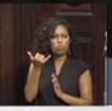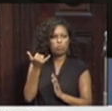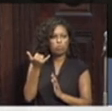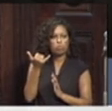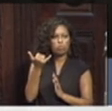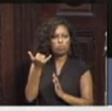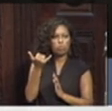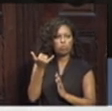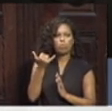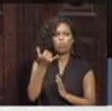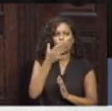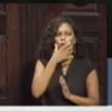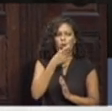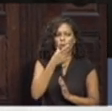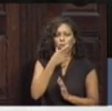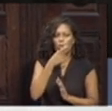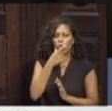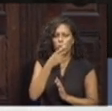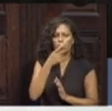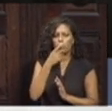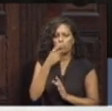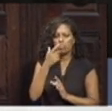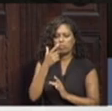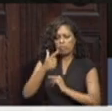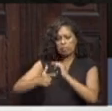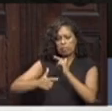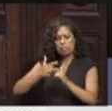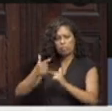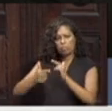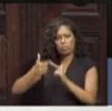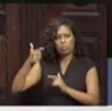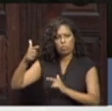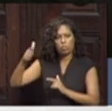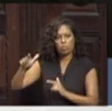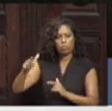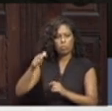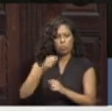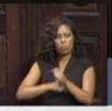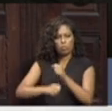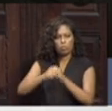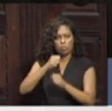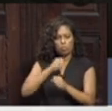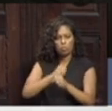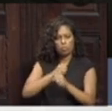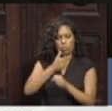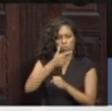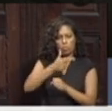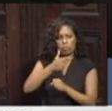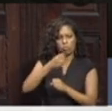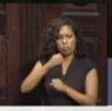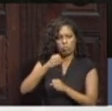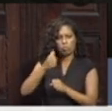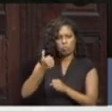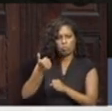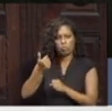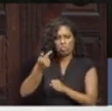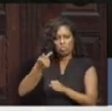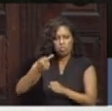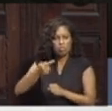pela limpeza, desde dezembro que não recebem. Então eu queria saber, primeiro, são